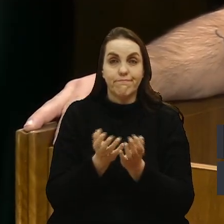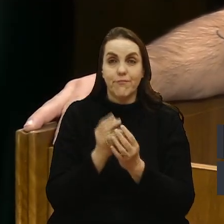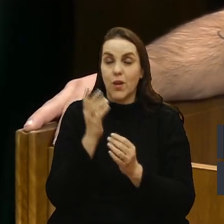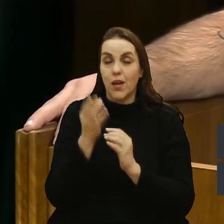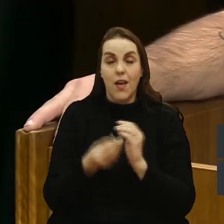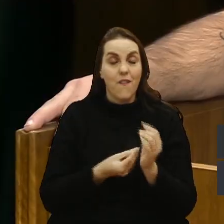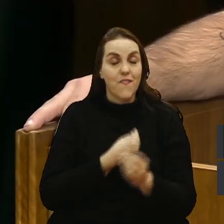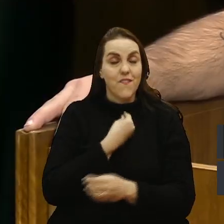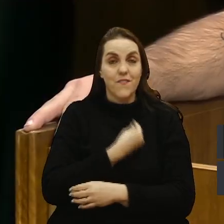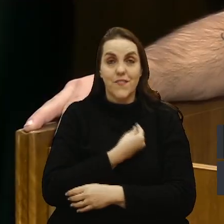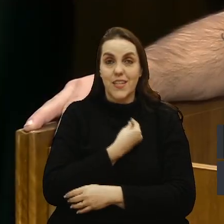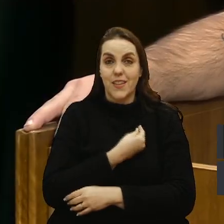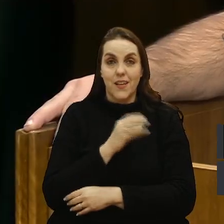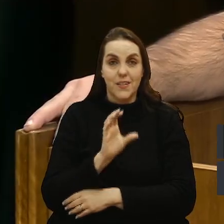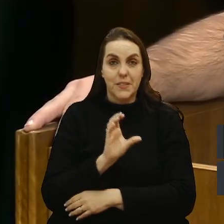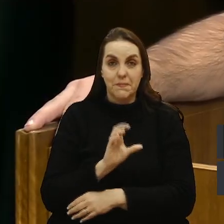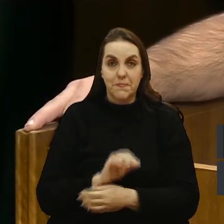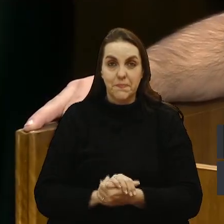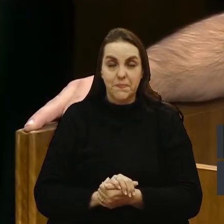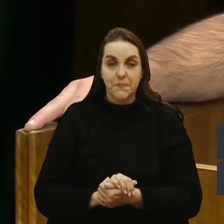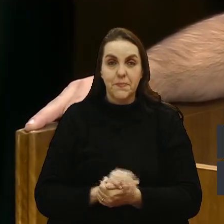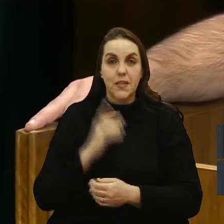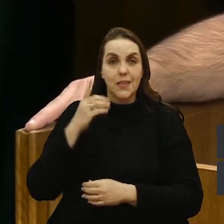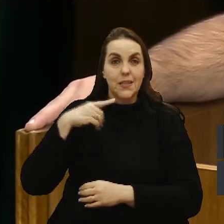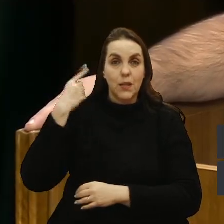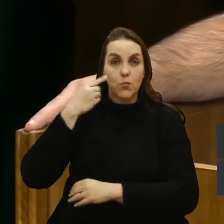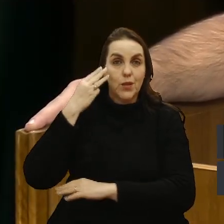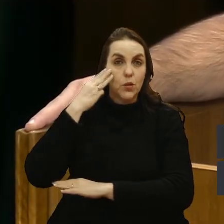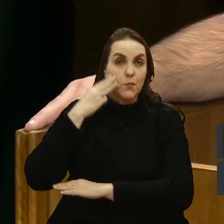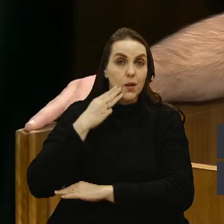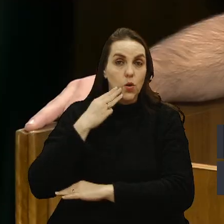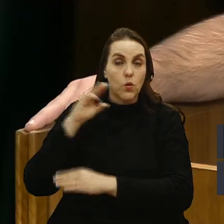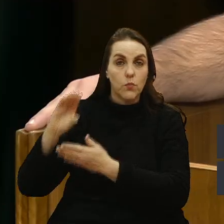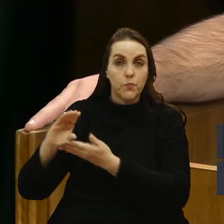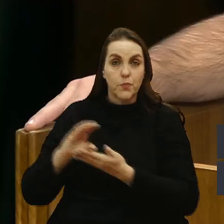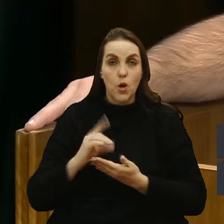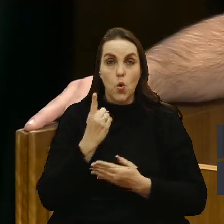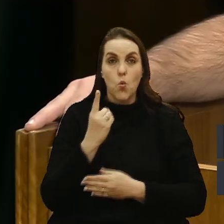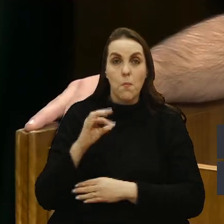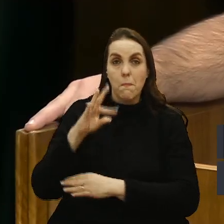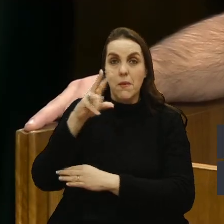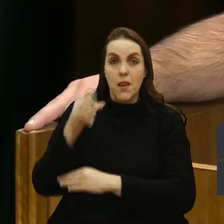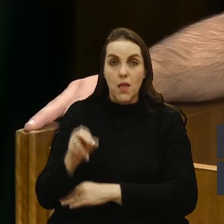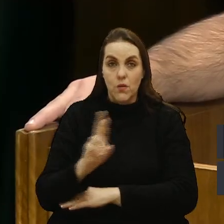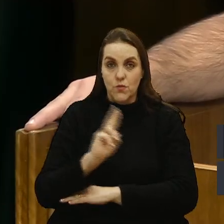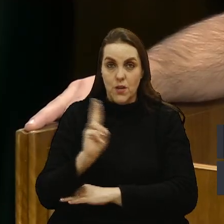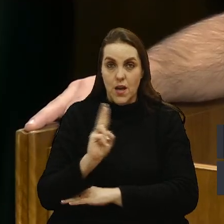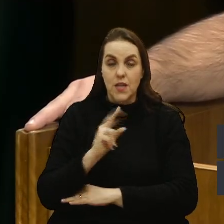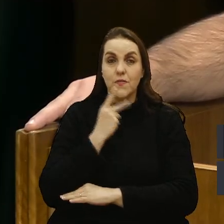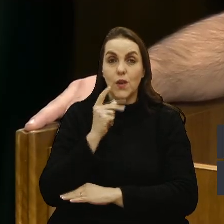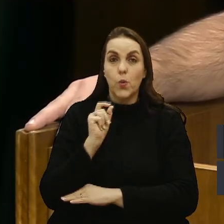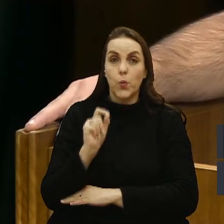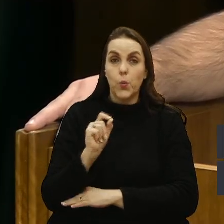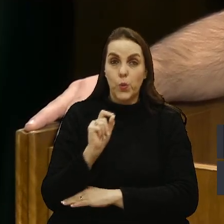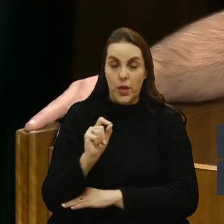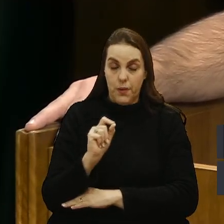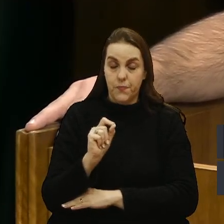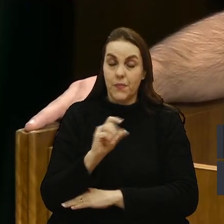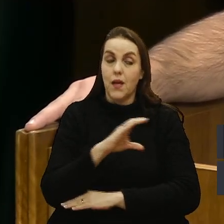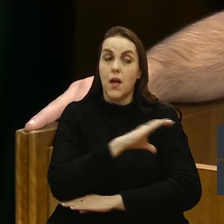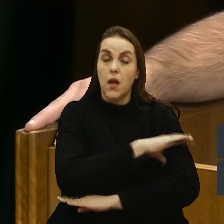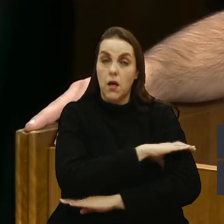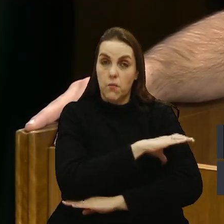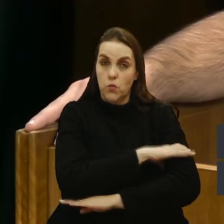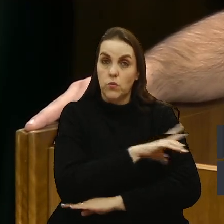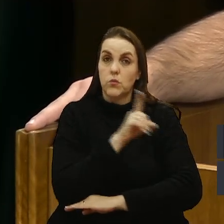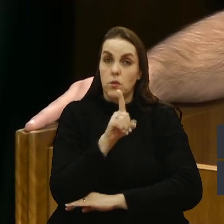vida. O deputado federal Marcon destinou R$1 milhão e falou o seguinte: Capitão Ramon, R$1 milhão,